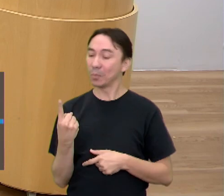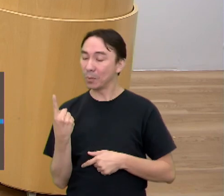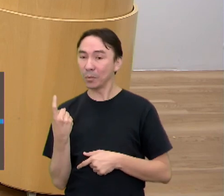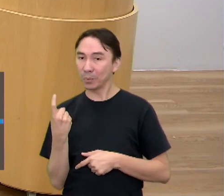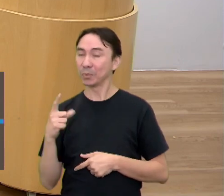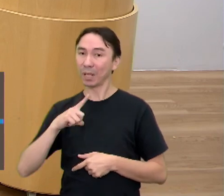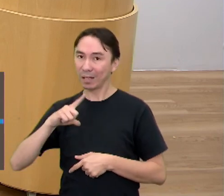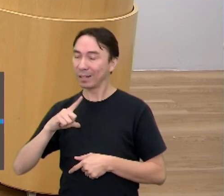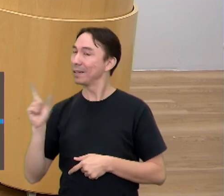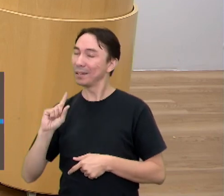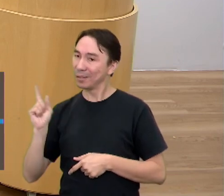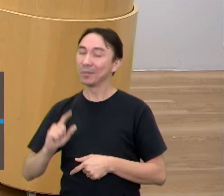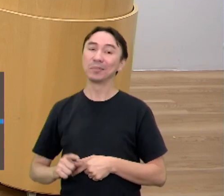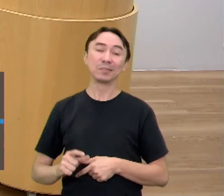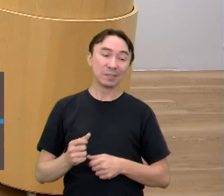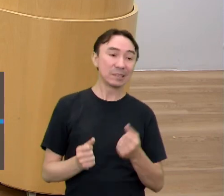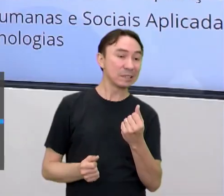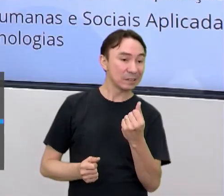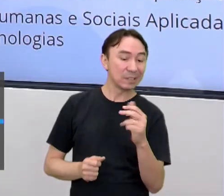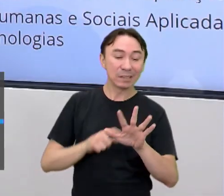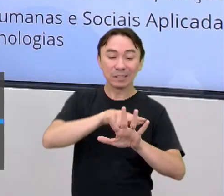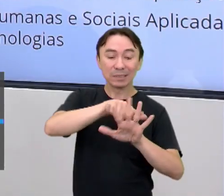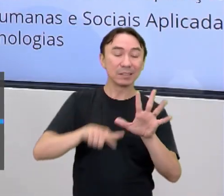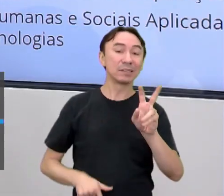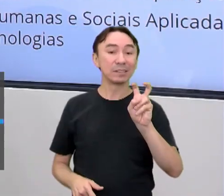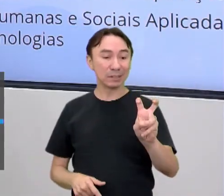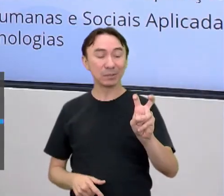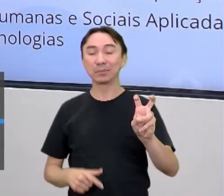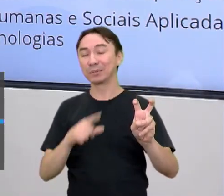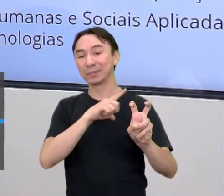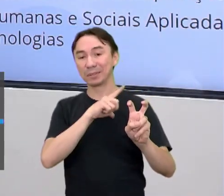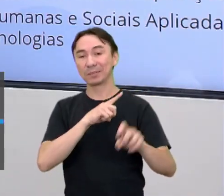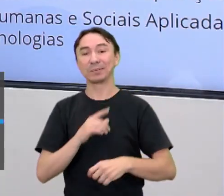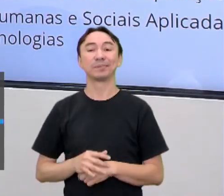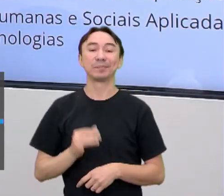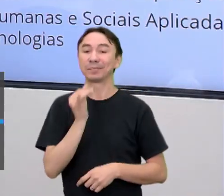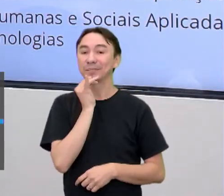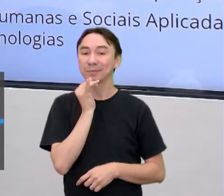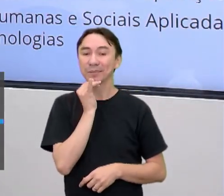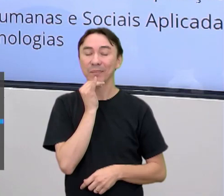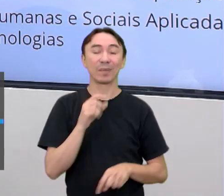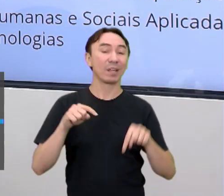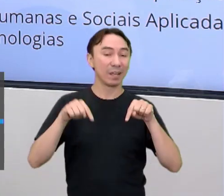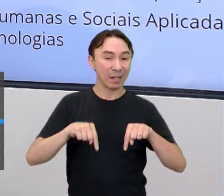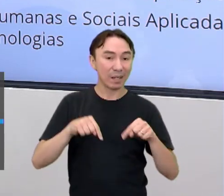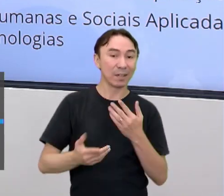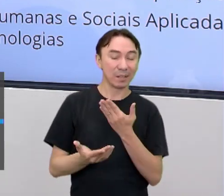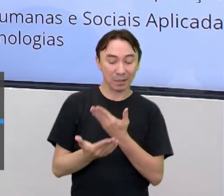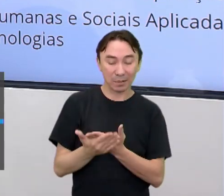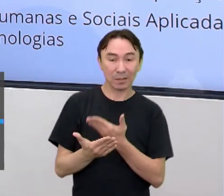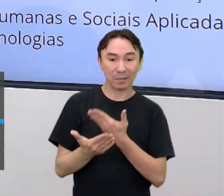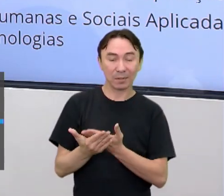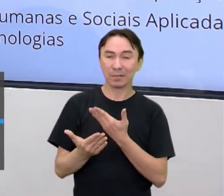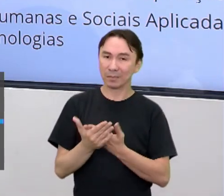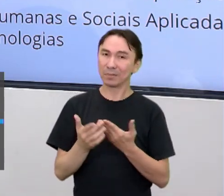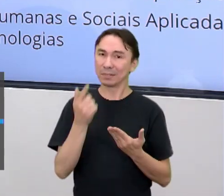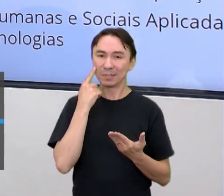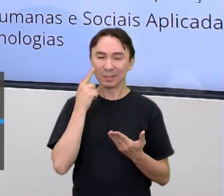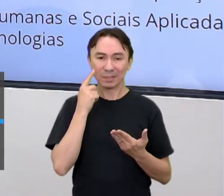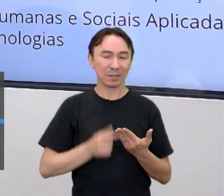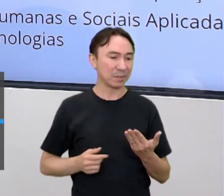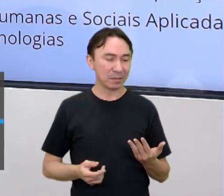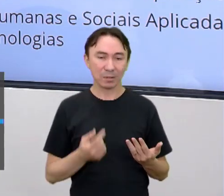tem aquela fração. É igual aula, né? Se você pegar essa aula aqui, né, e dividir com alguém, na realidade você